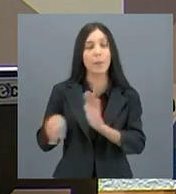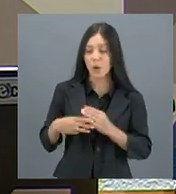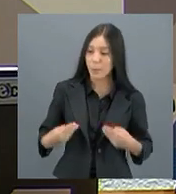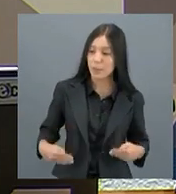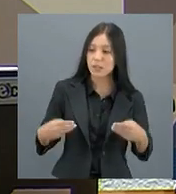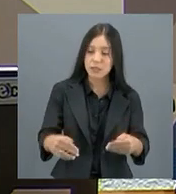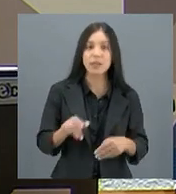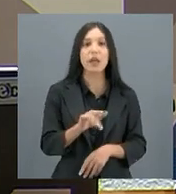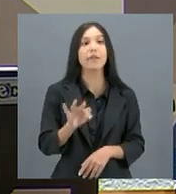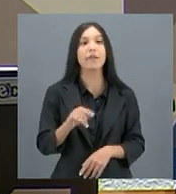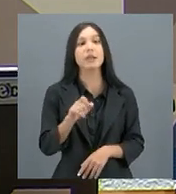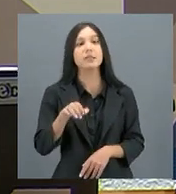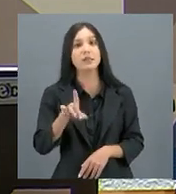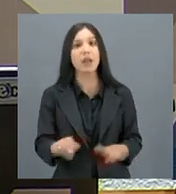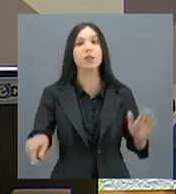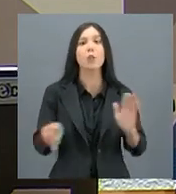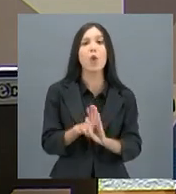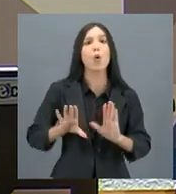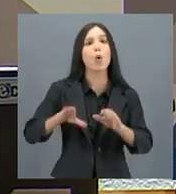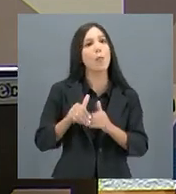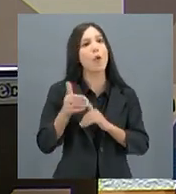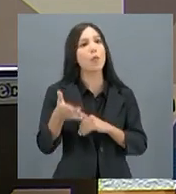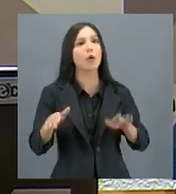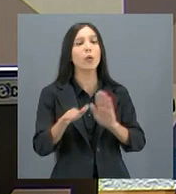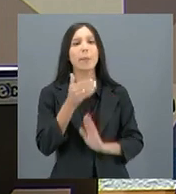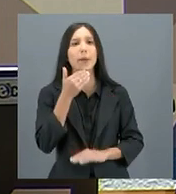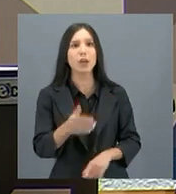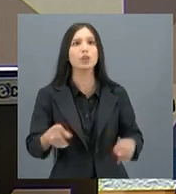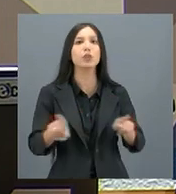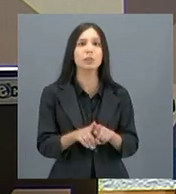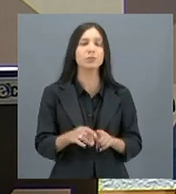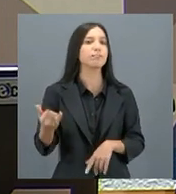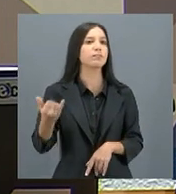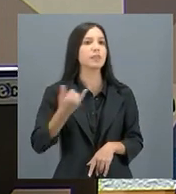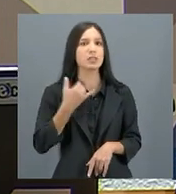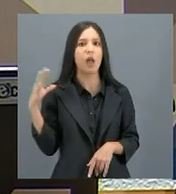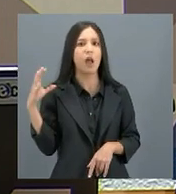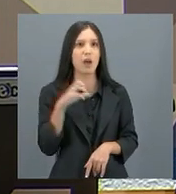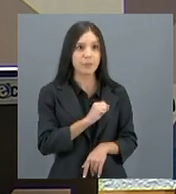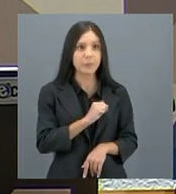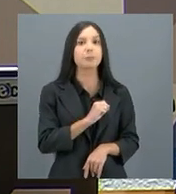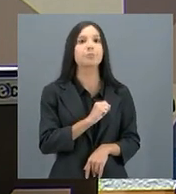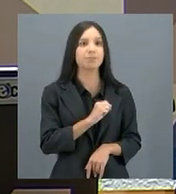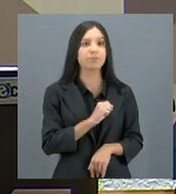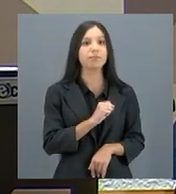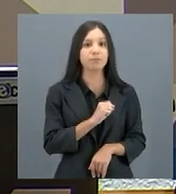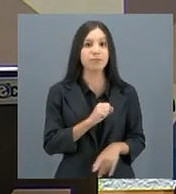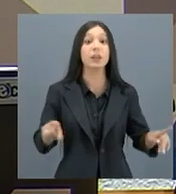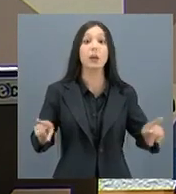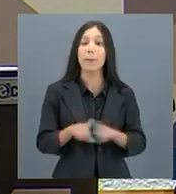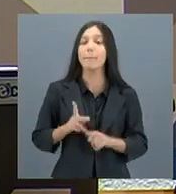Fazenda, de qualquer pessoa da minha equipe, ou fora da minha equipe, um pedido nesse sentido, me relate imediatamente. Procure